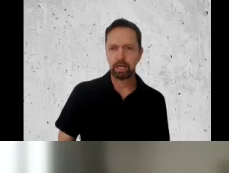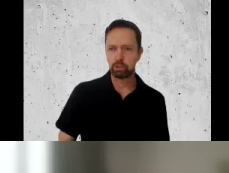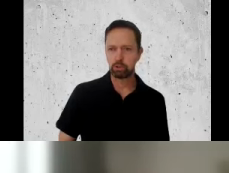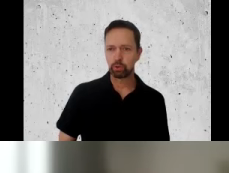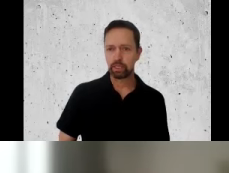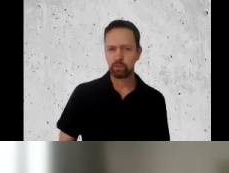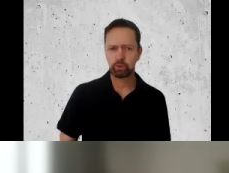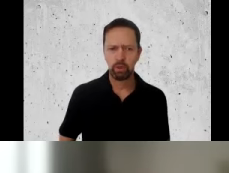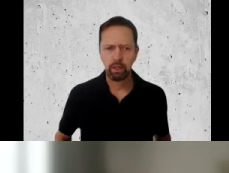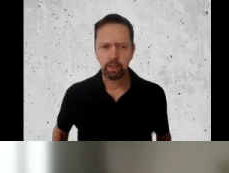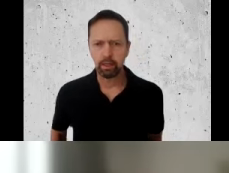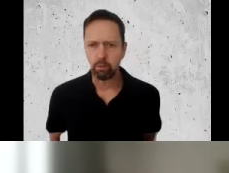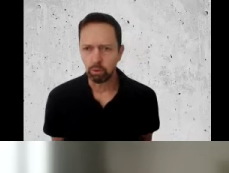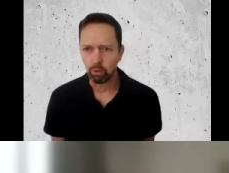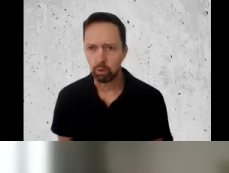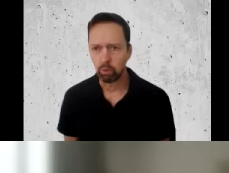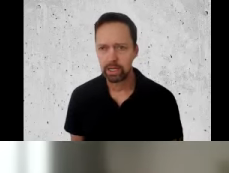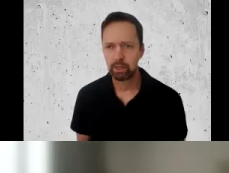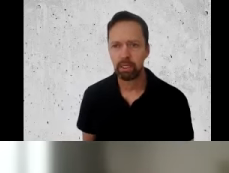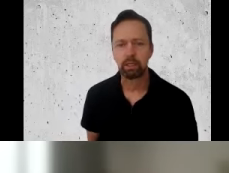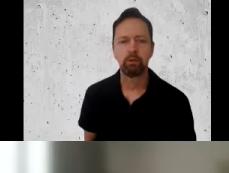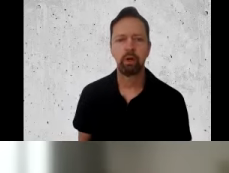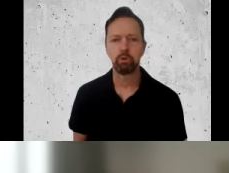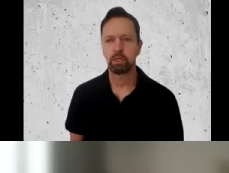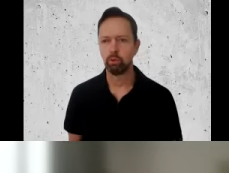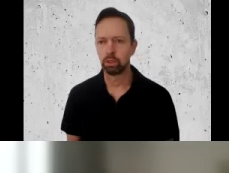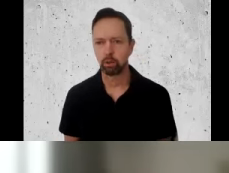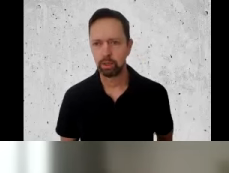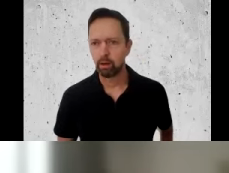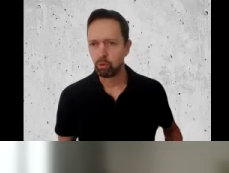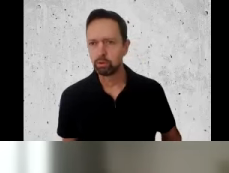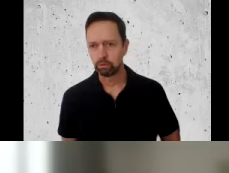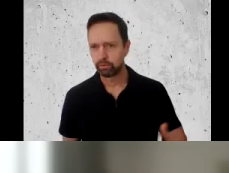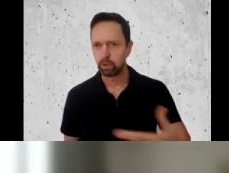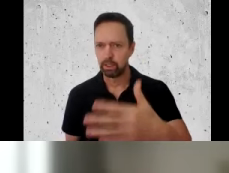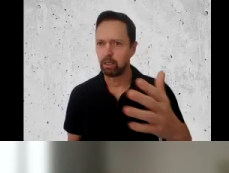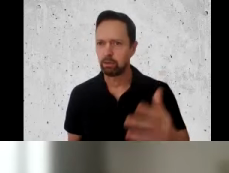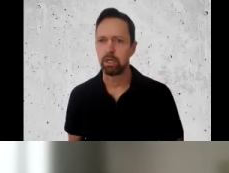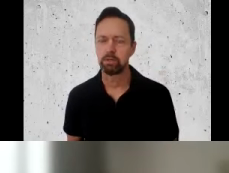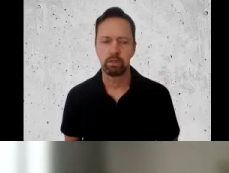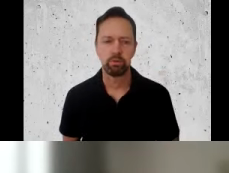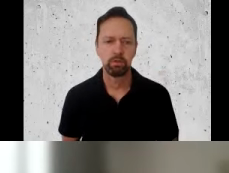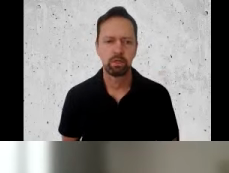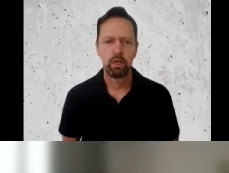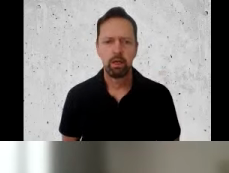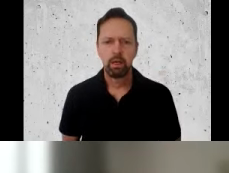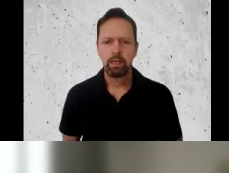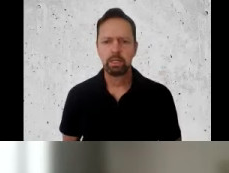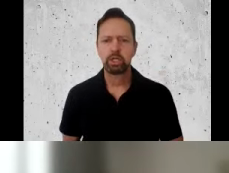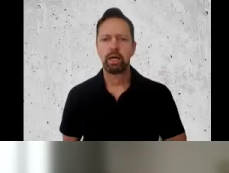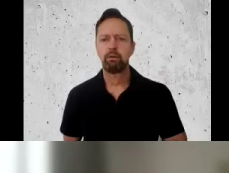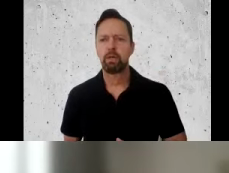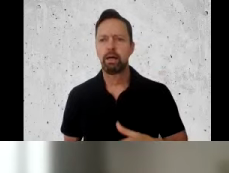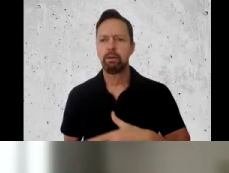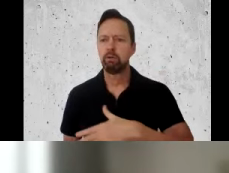esse era um caso de sucesso, o oeste americano, a busca do ouro, a corrida ao ouro, os 49ers lá nos Estados Unidos.